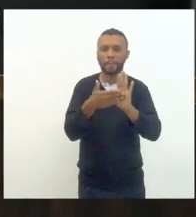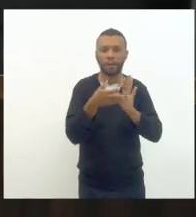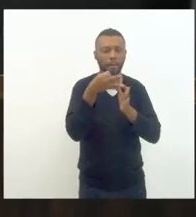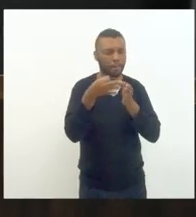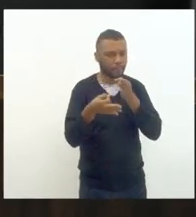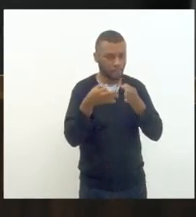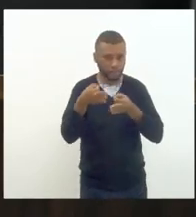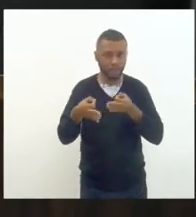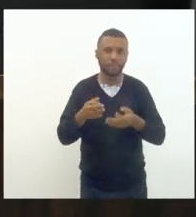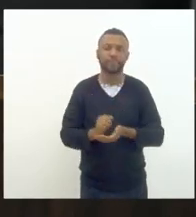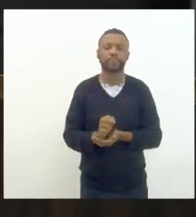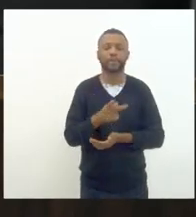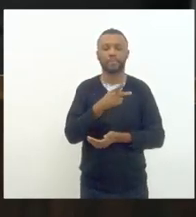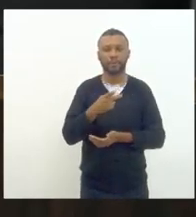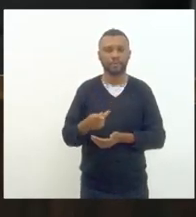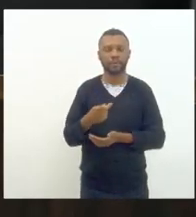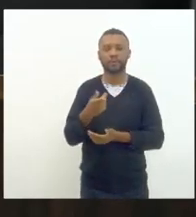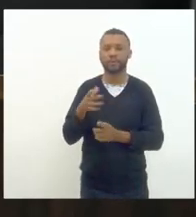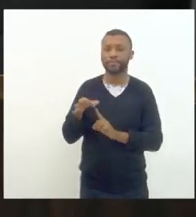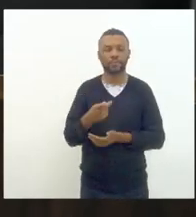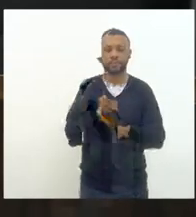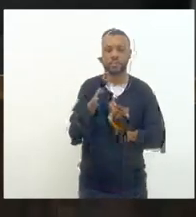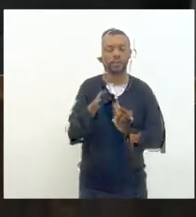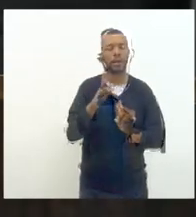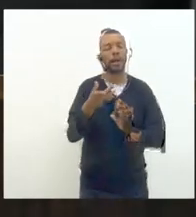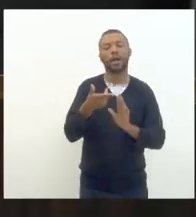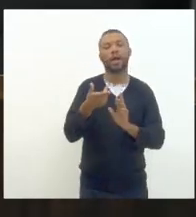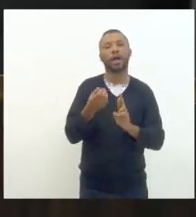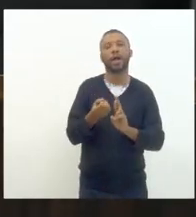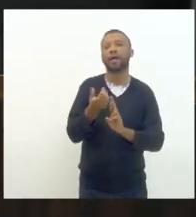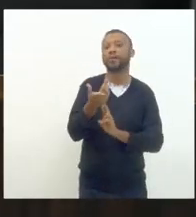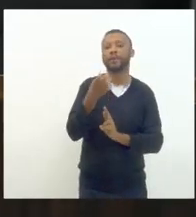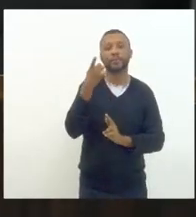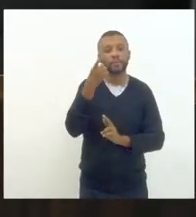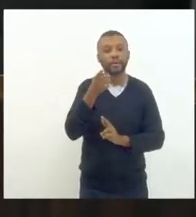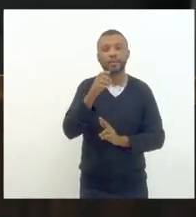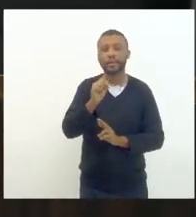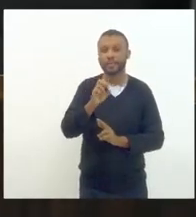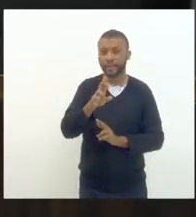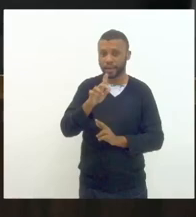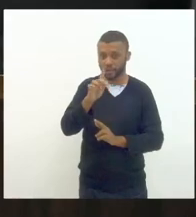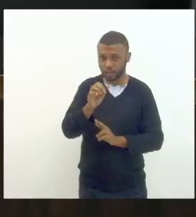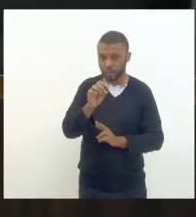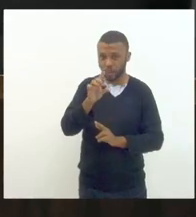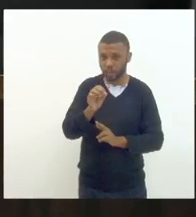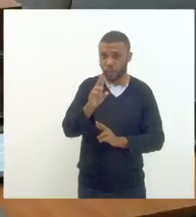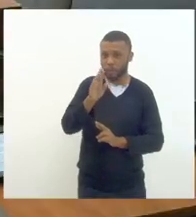externas. A presidência designa relator o deputado Sérgio Loubach.